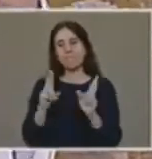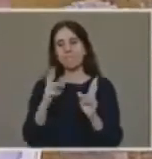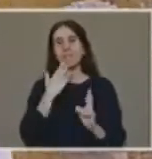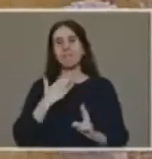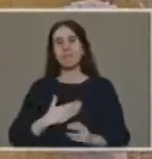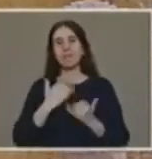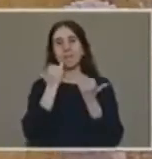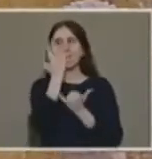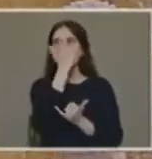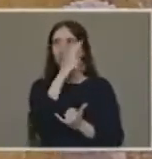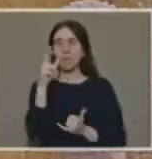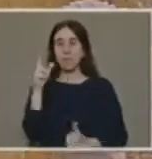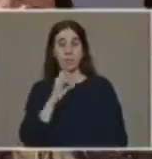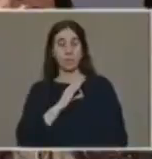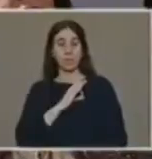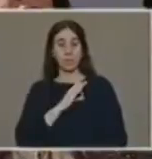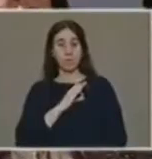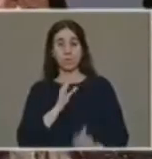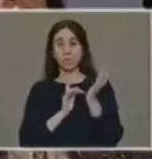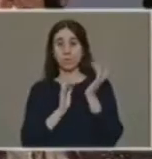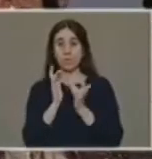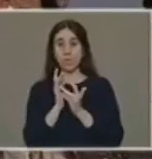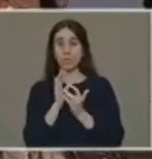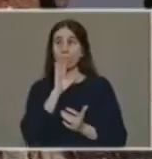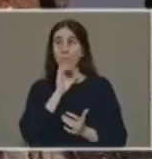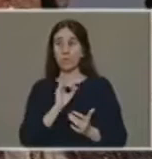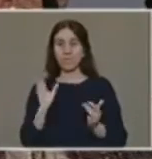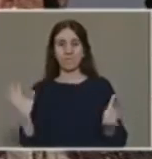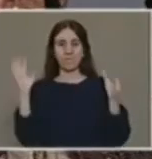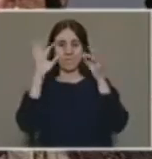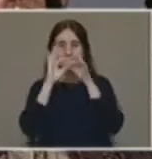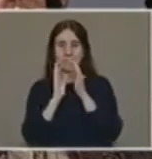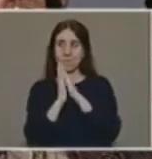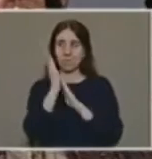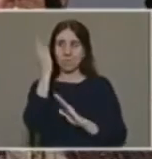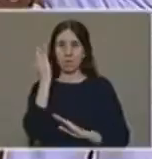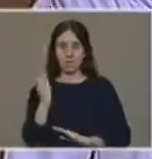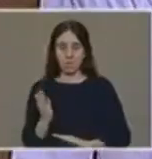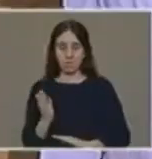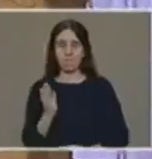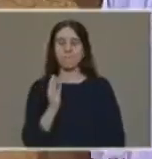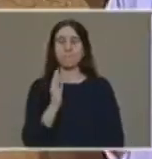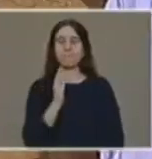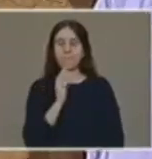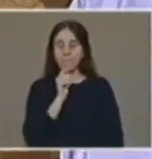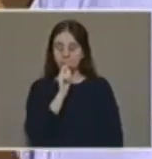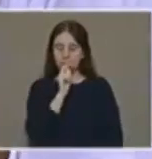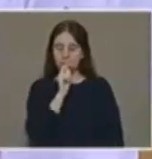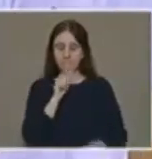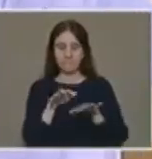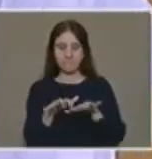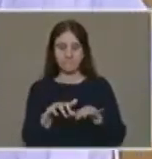eterna. Por nosso Senhor Jesus Cristo, vosso Filho, que é Deus convosco na unidade do Espírito Santo. Amém.